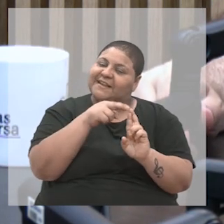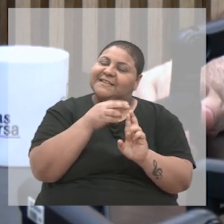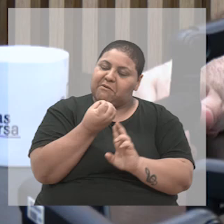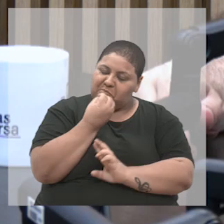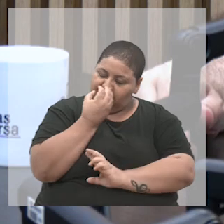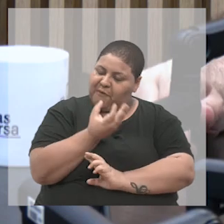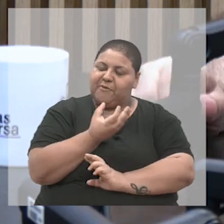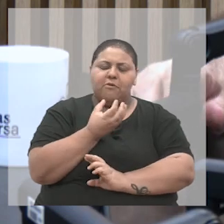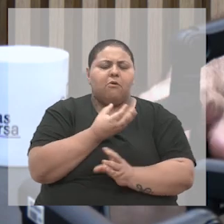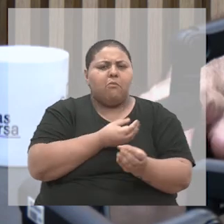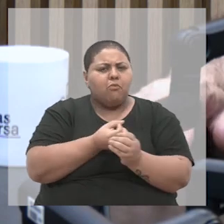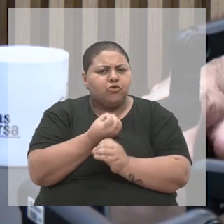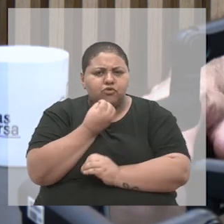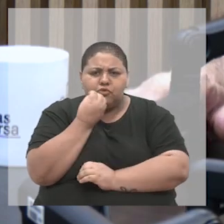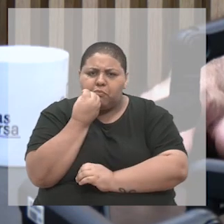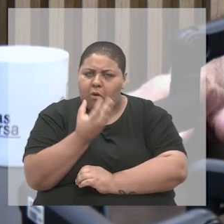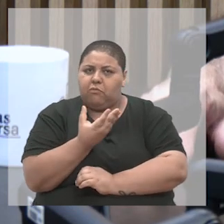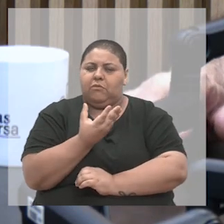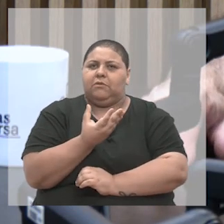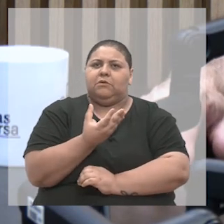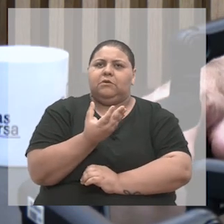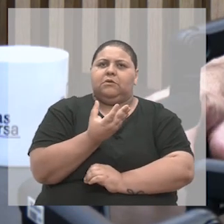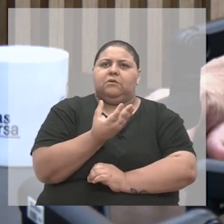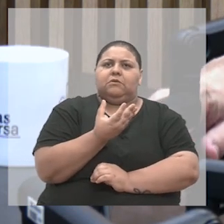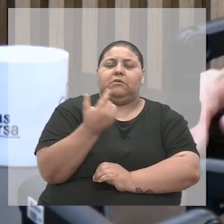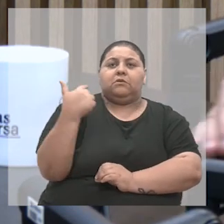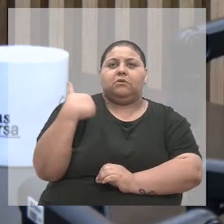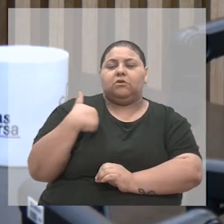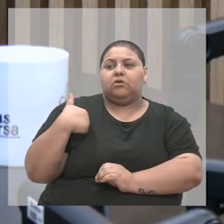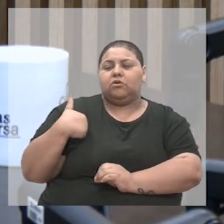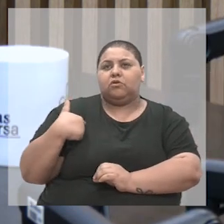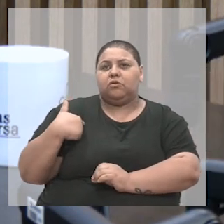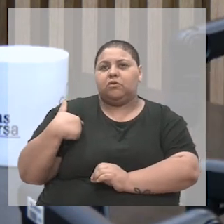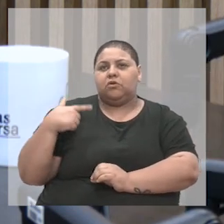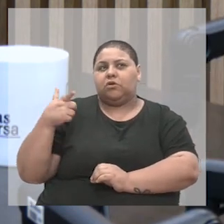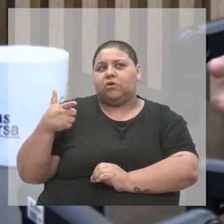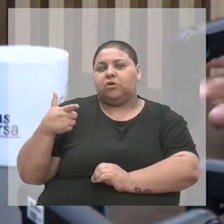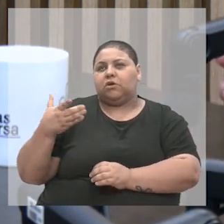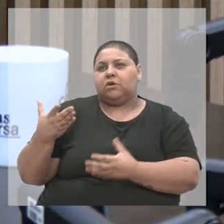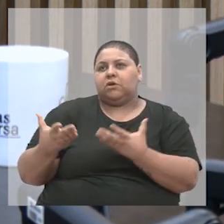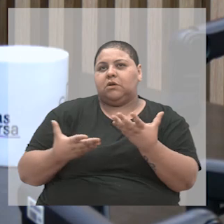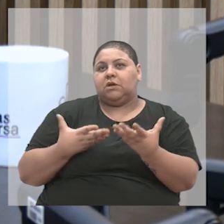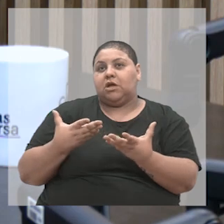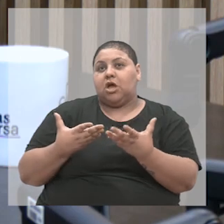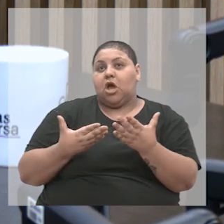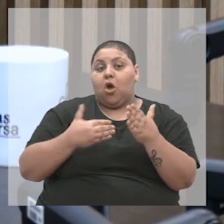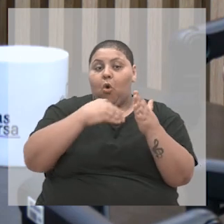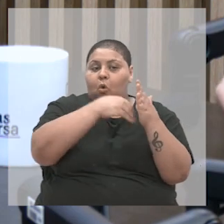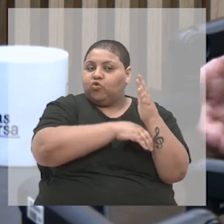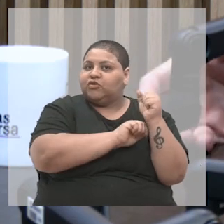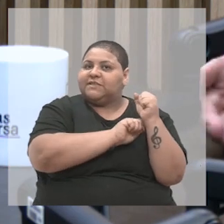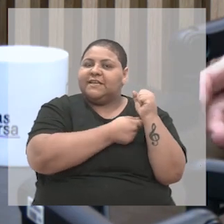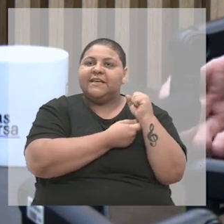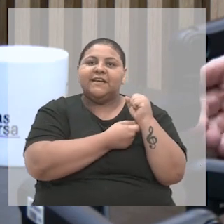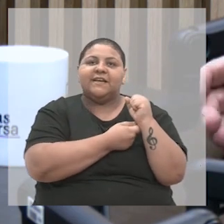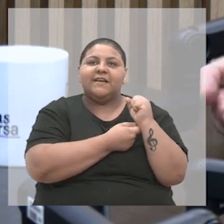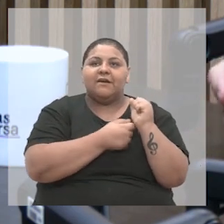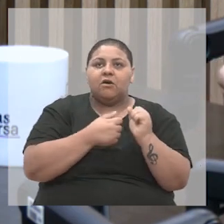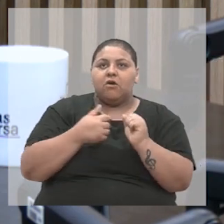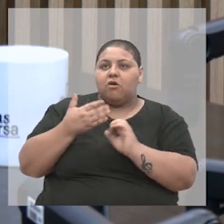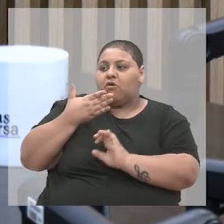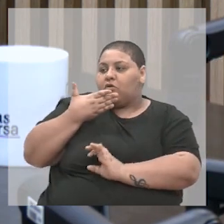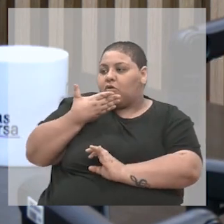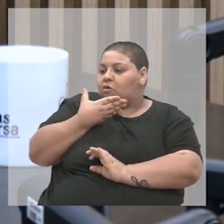É bom, isso é muito, estimula muito, né? E aí o grande segredo é o